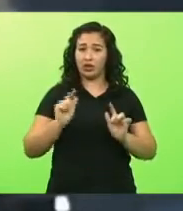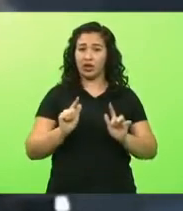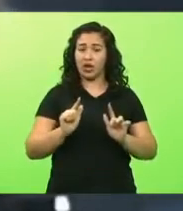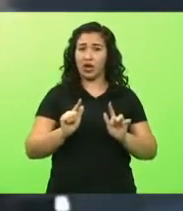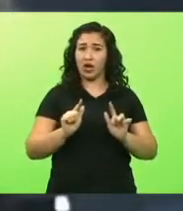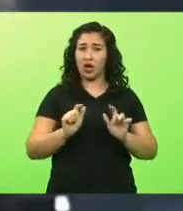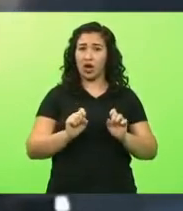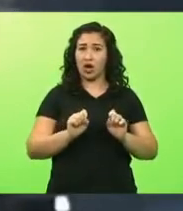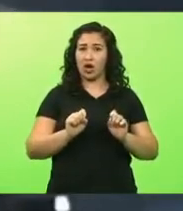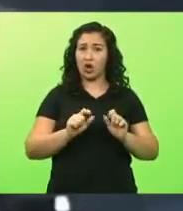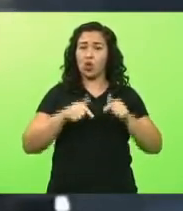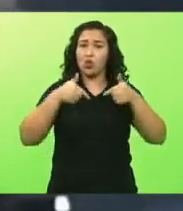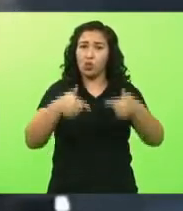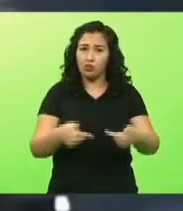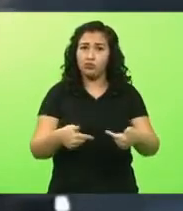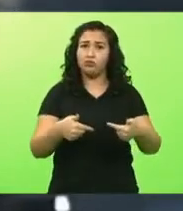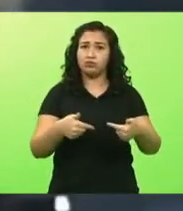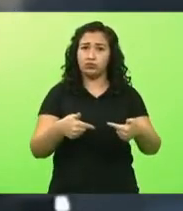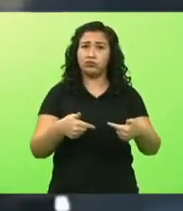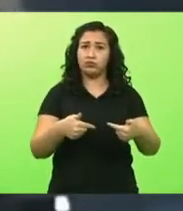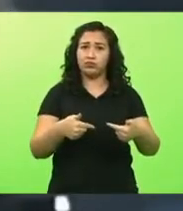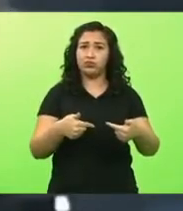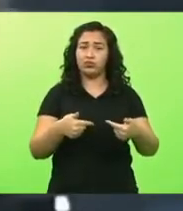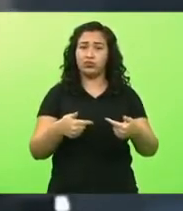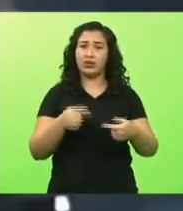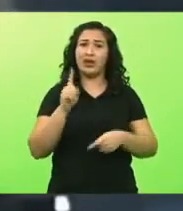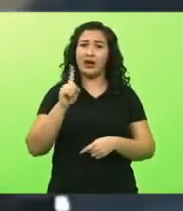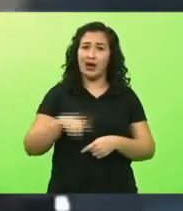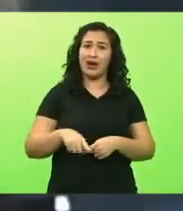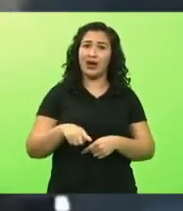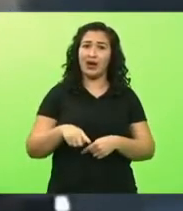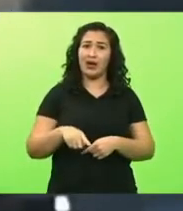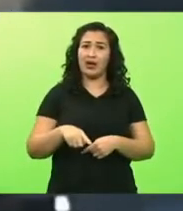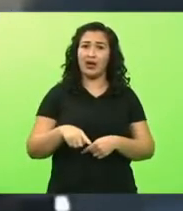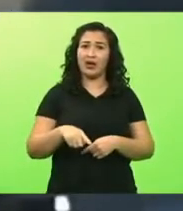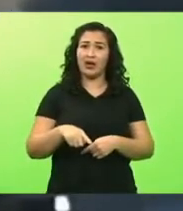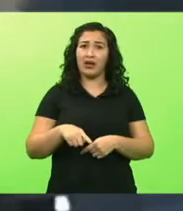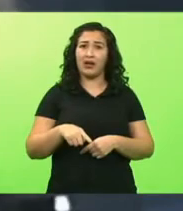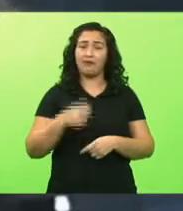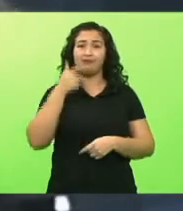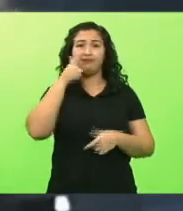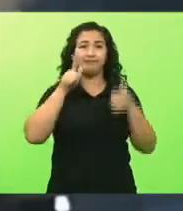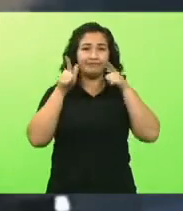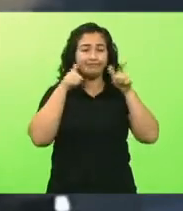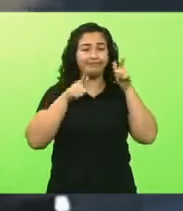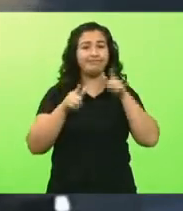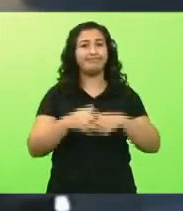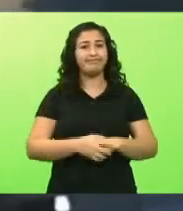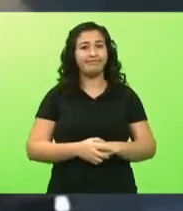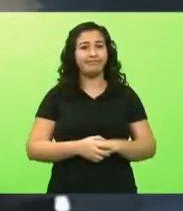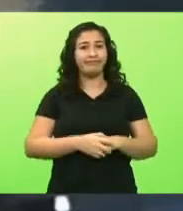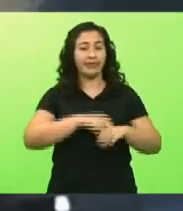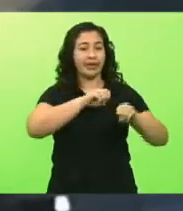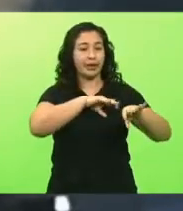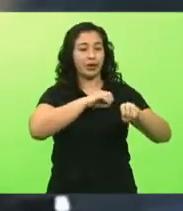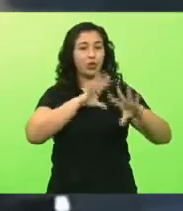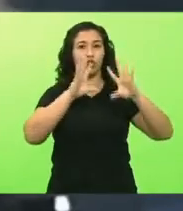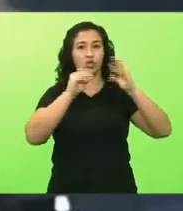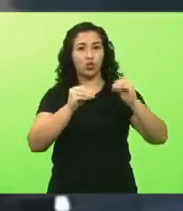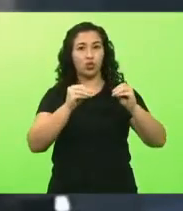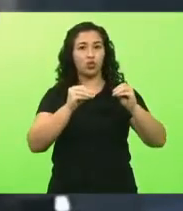Antonieta permanecem pautas ainda a serem alcançadas. Educação para todos e